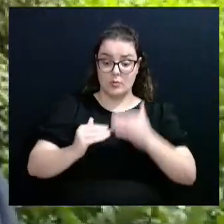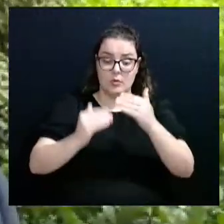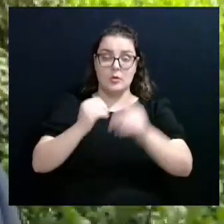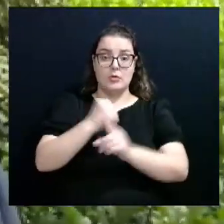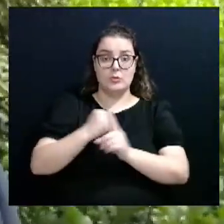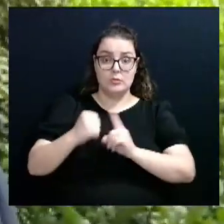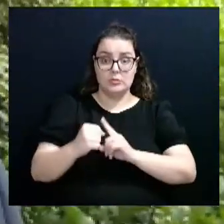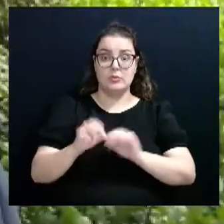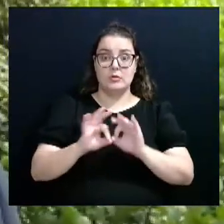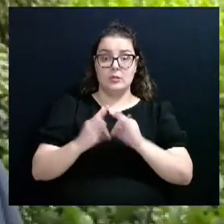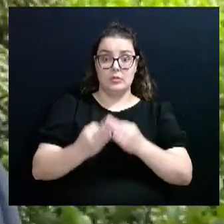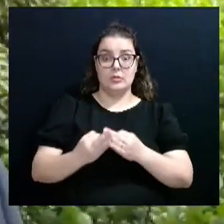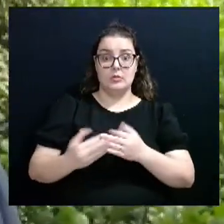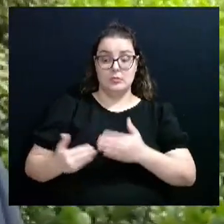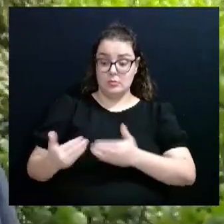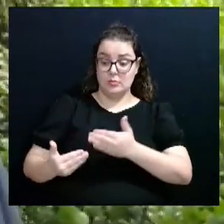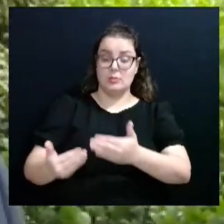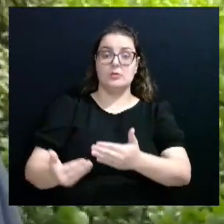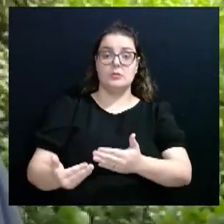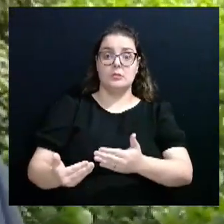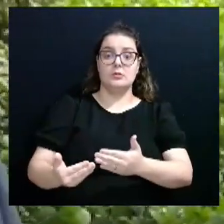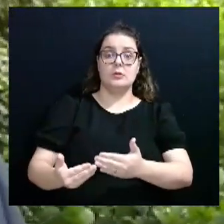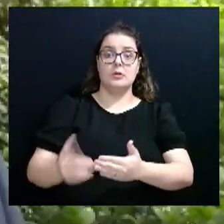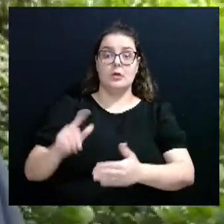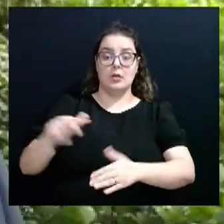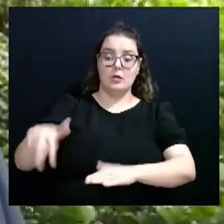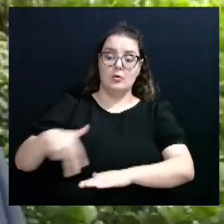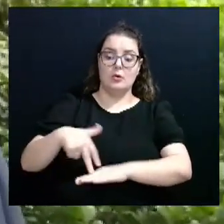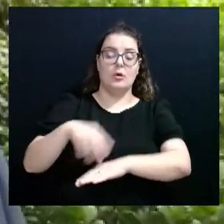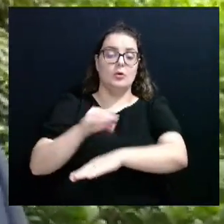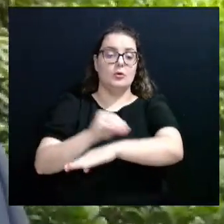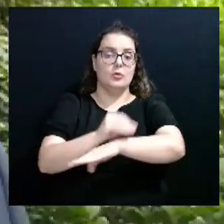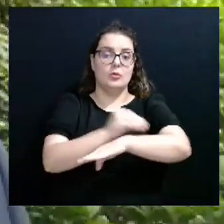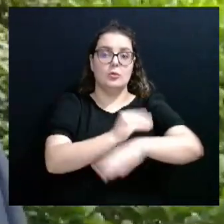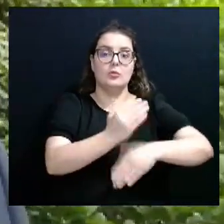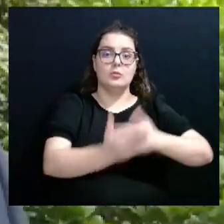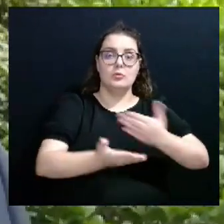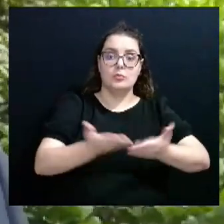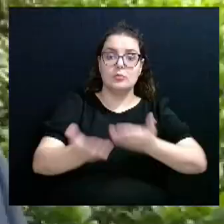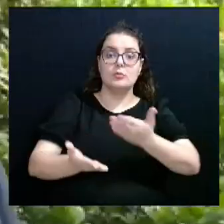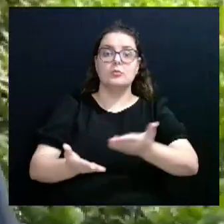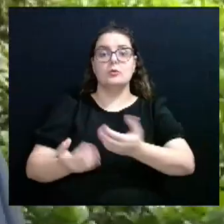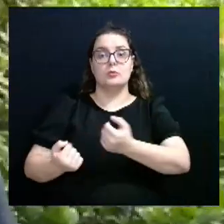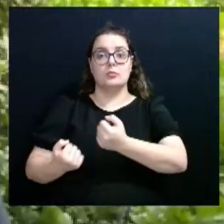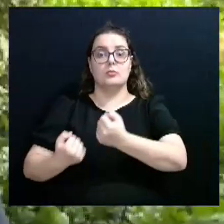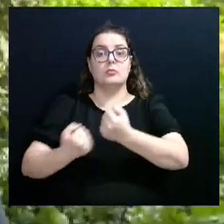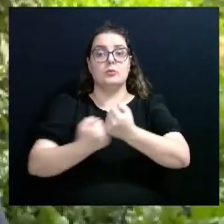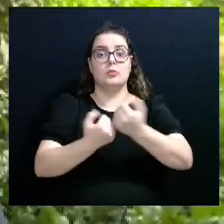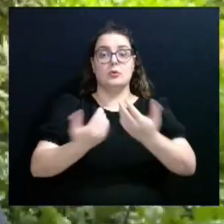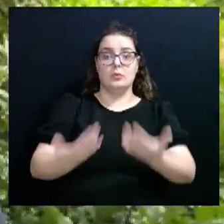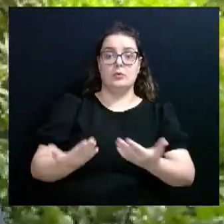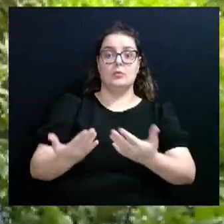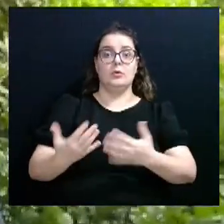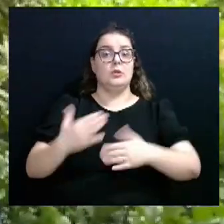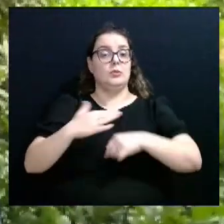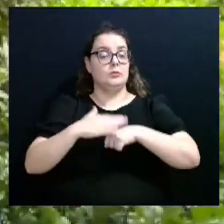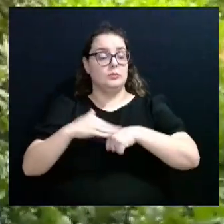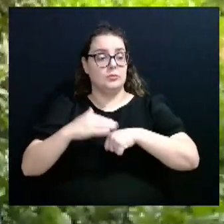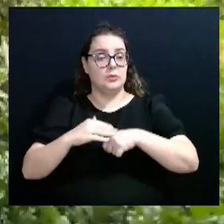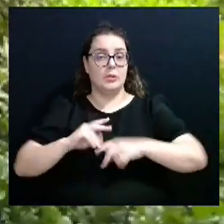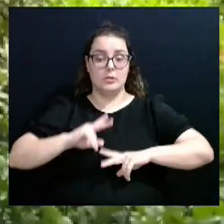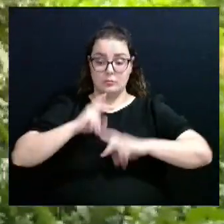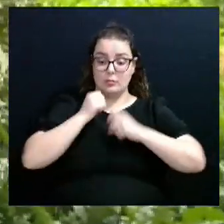brasileira, aquele ente do cuidado, né? Aquele ente do apoio, aquele ente do carinho. Então, a